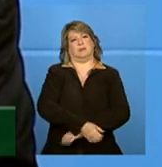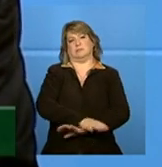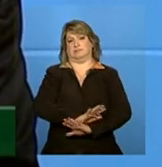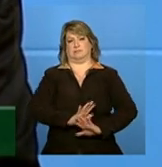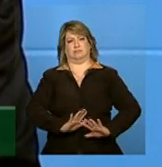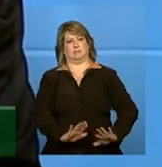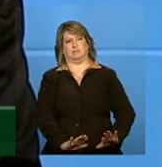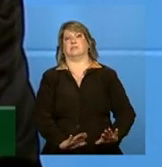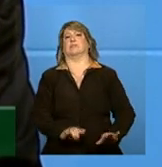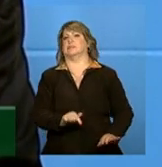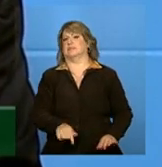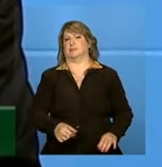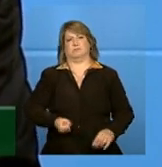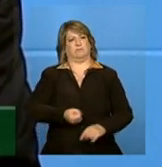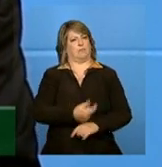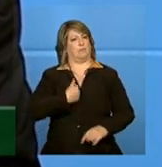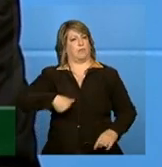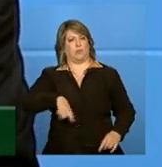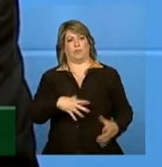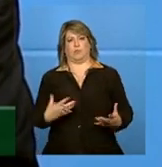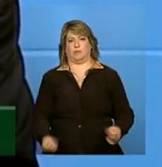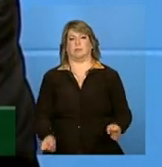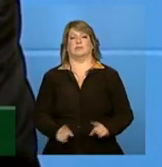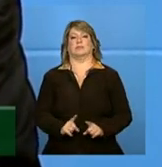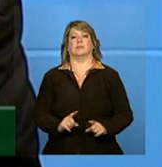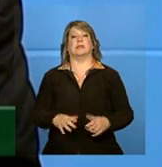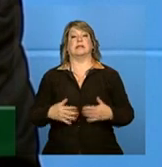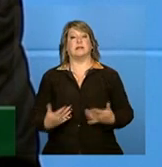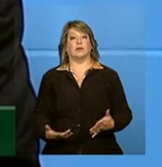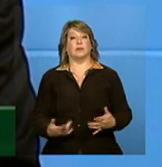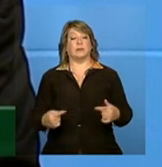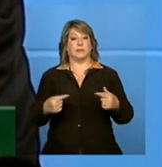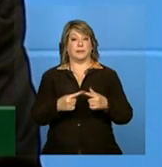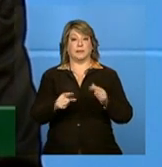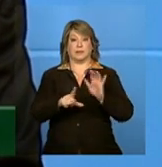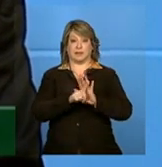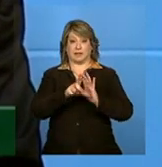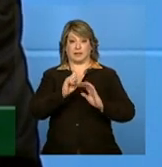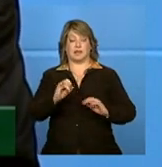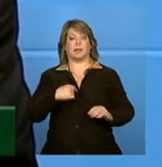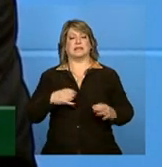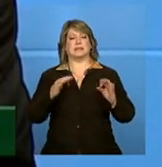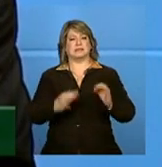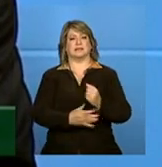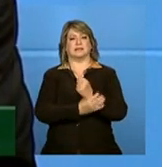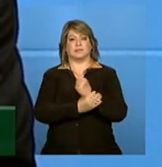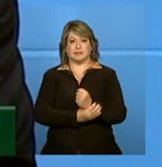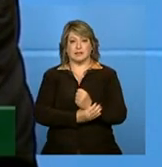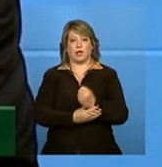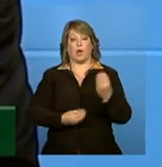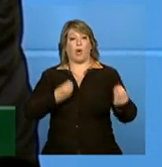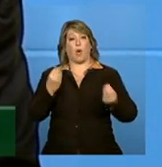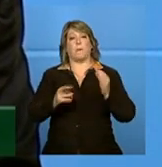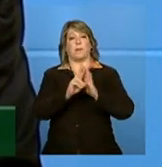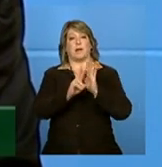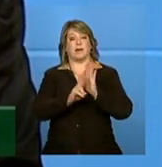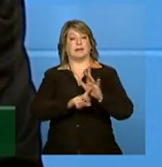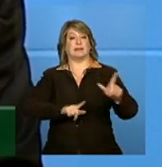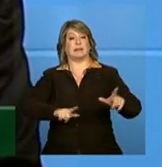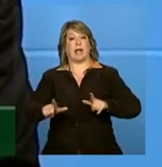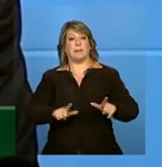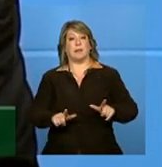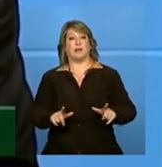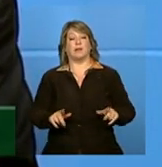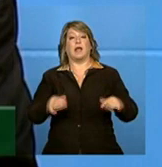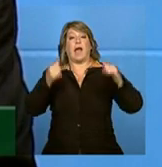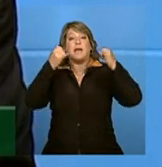respeitando a legislação nacional sobre idade mínima vigente e assegurando que as condições de trabalho não causem risco